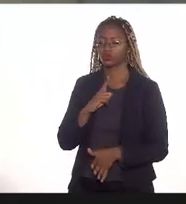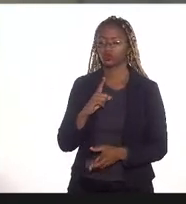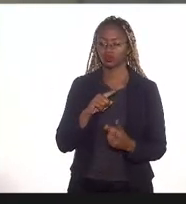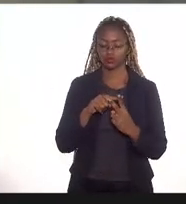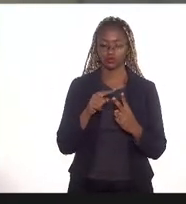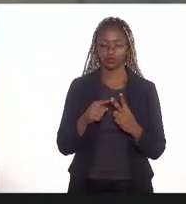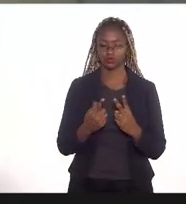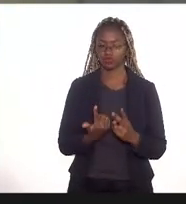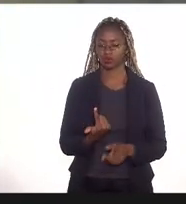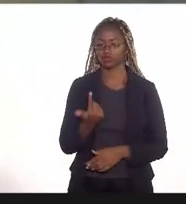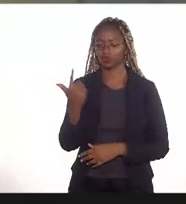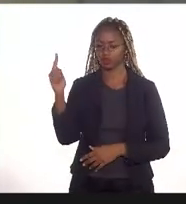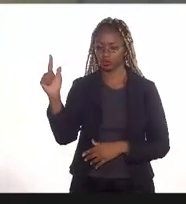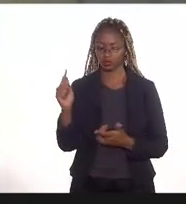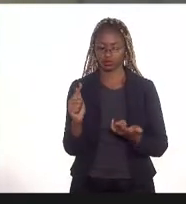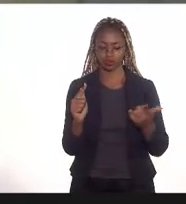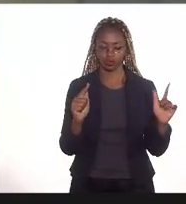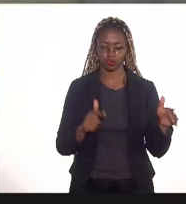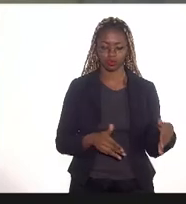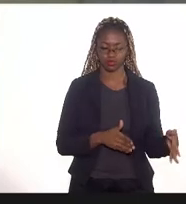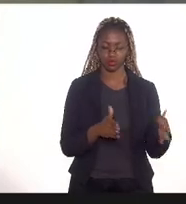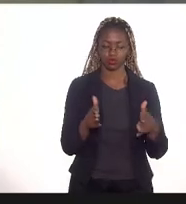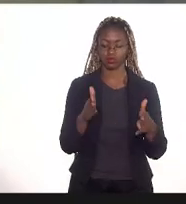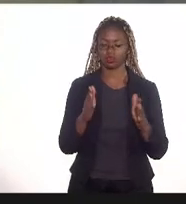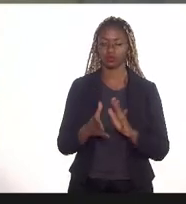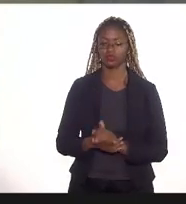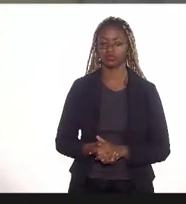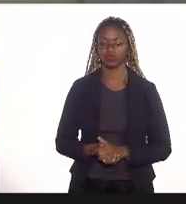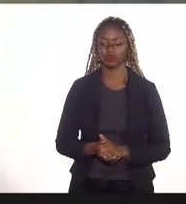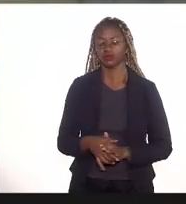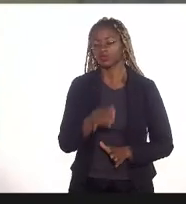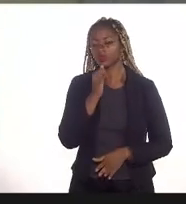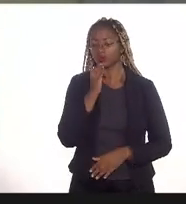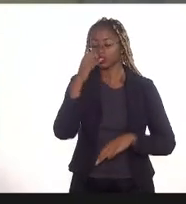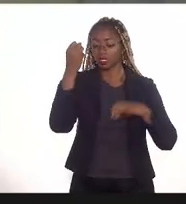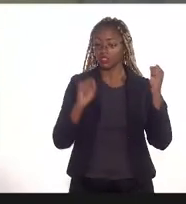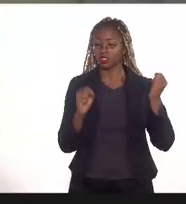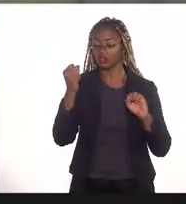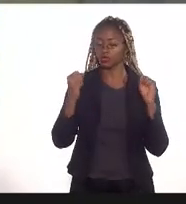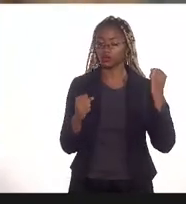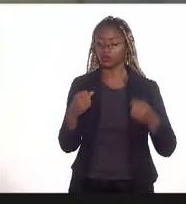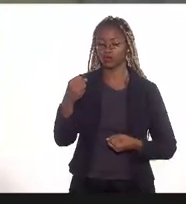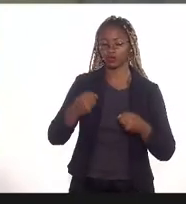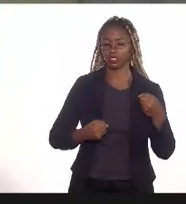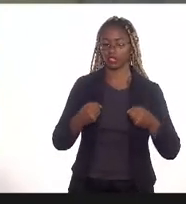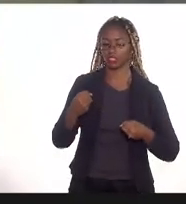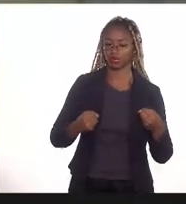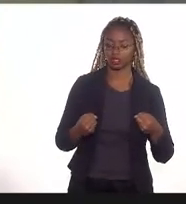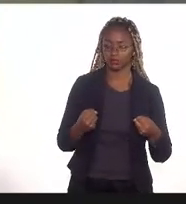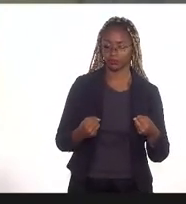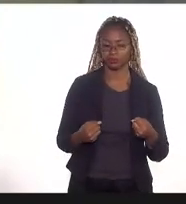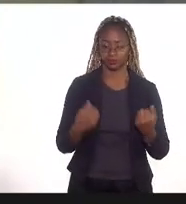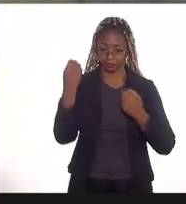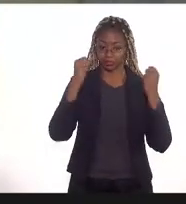2 outras vertentes. Por exemplo, na indústria automobilística, que é uma grande indústria,